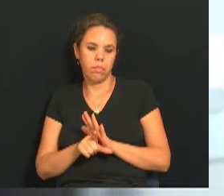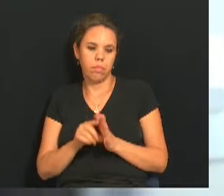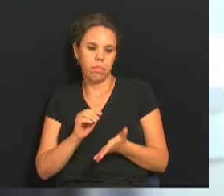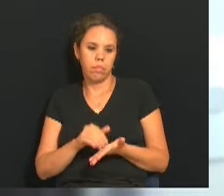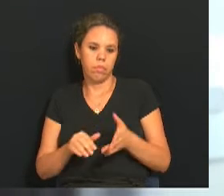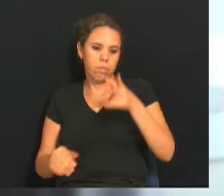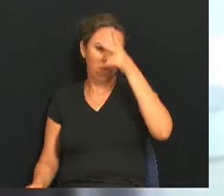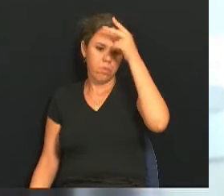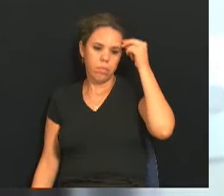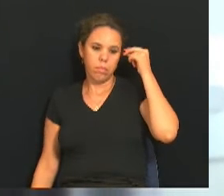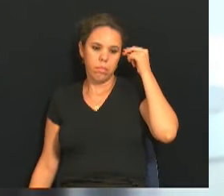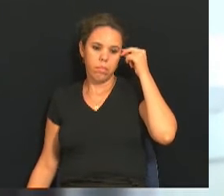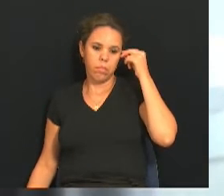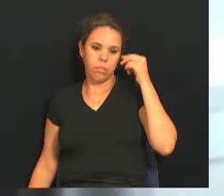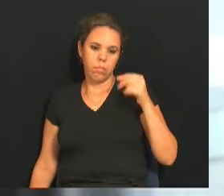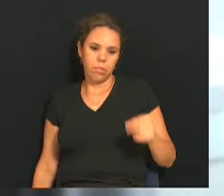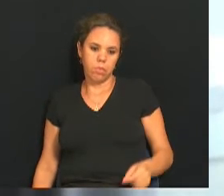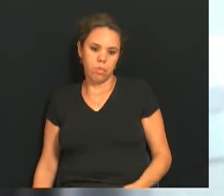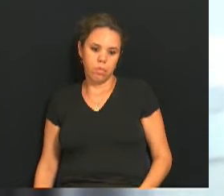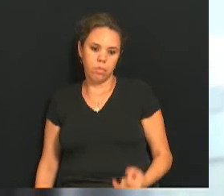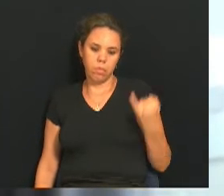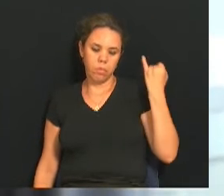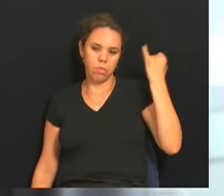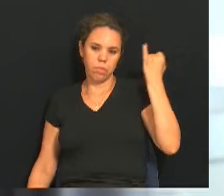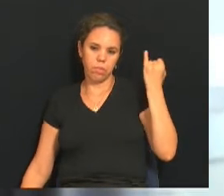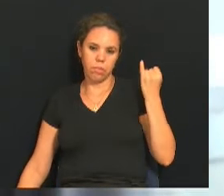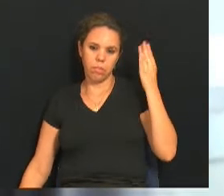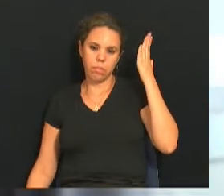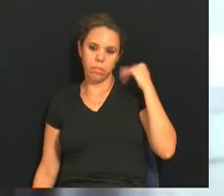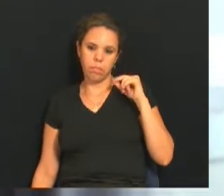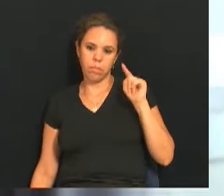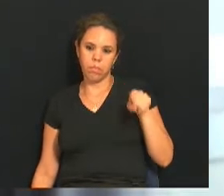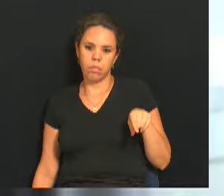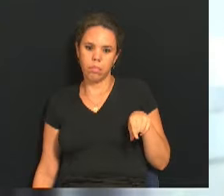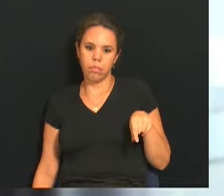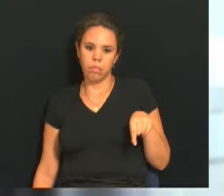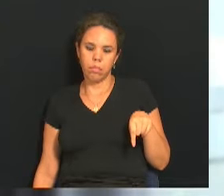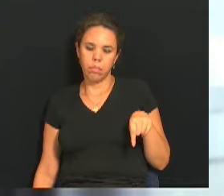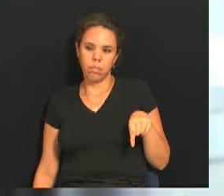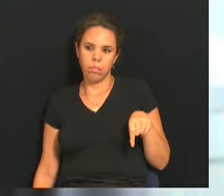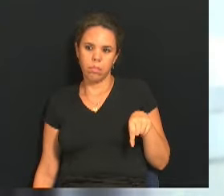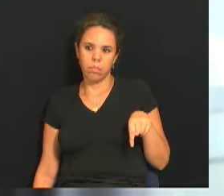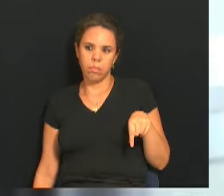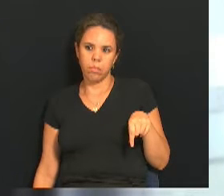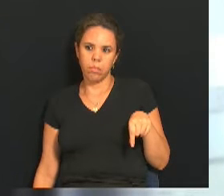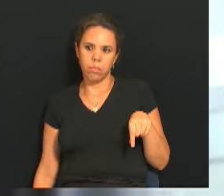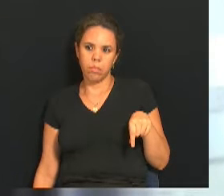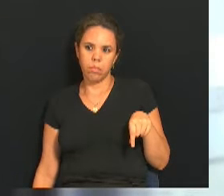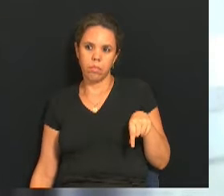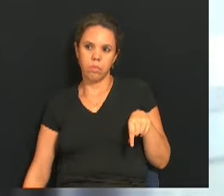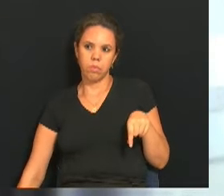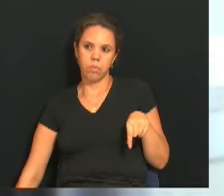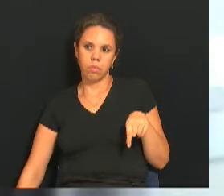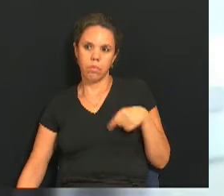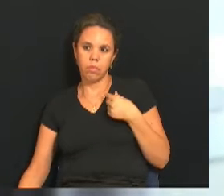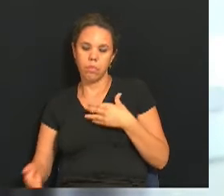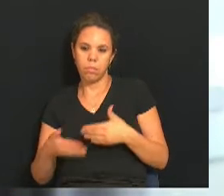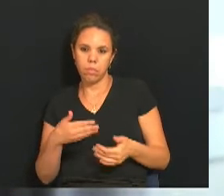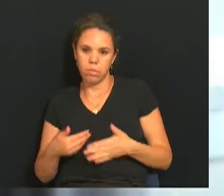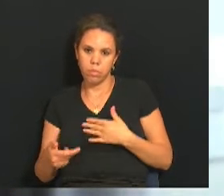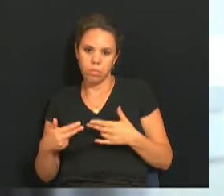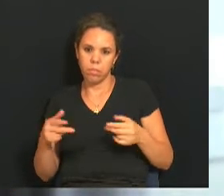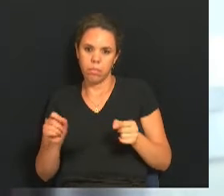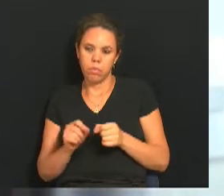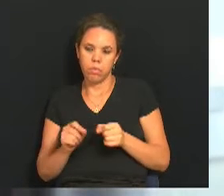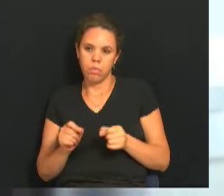prefeito. Que é importante também saber disso, né? O encaminhamento de qualquer matéria do ponto de vista